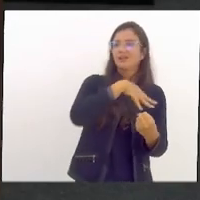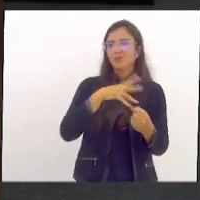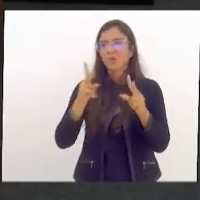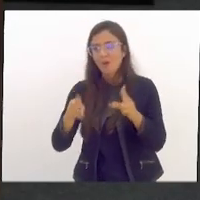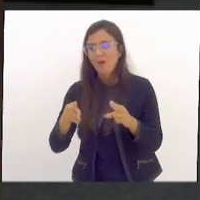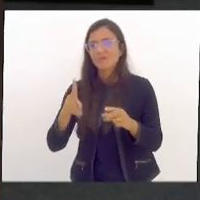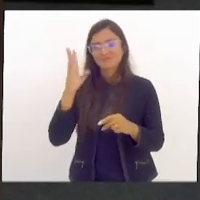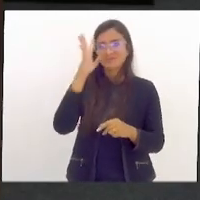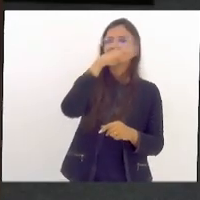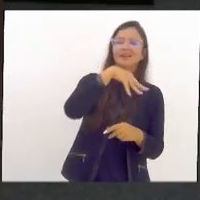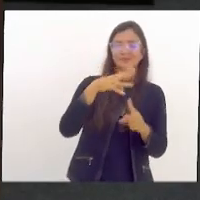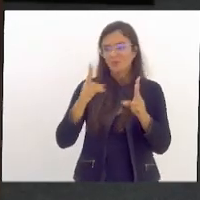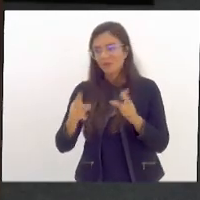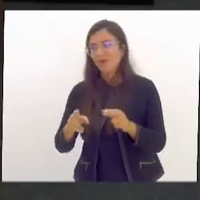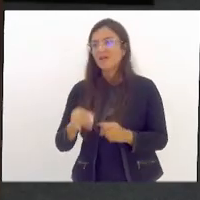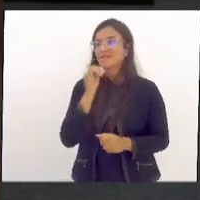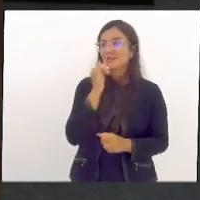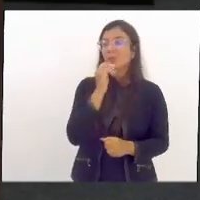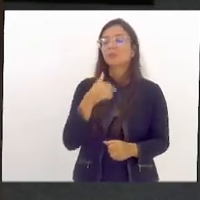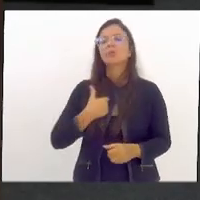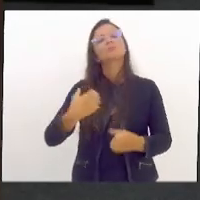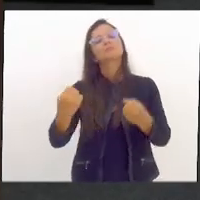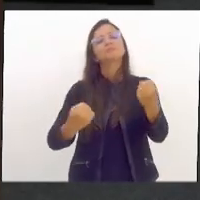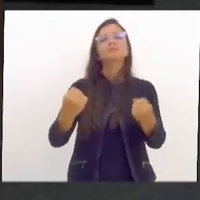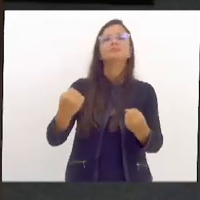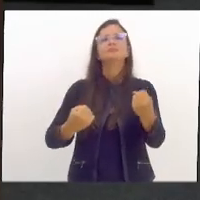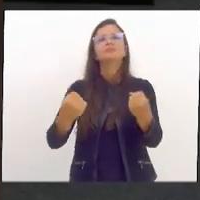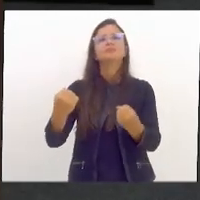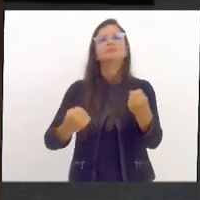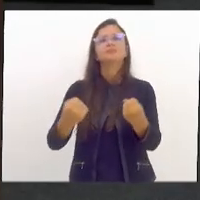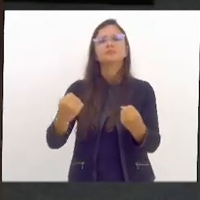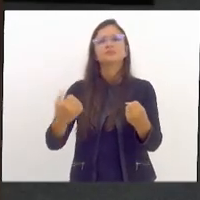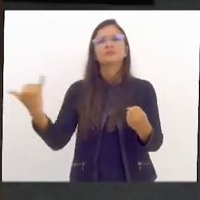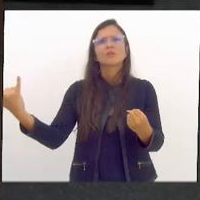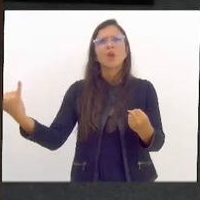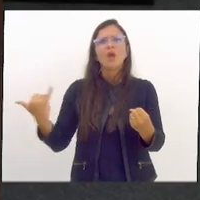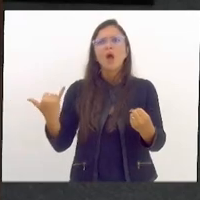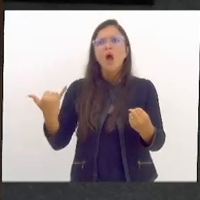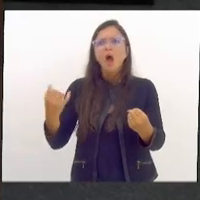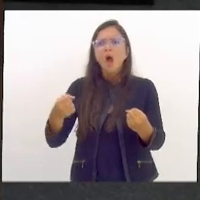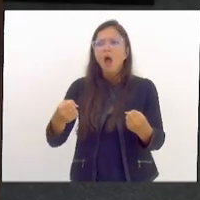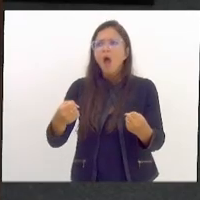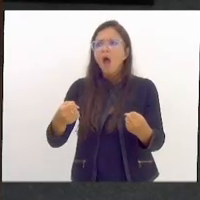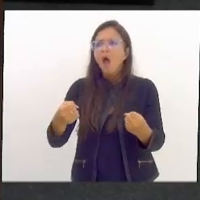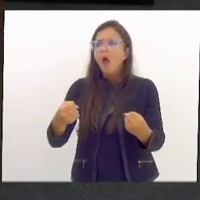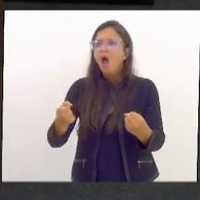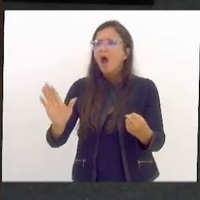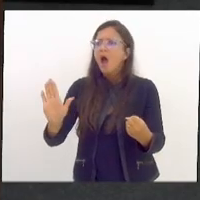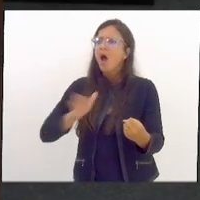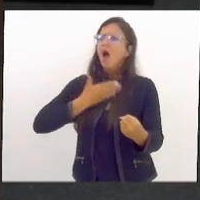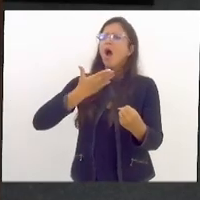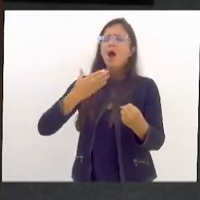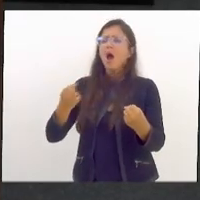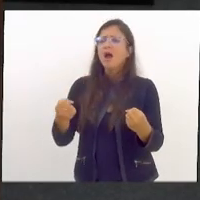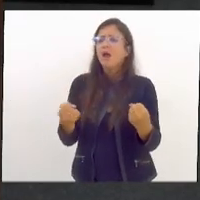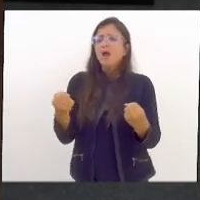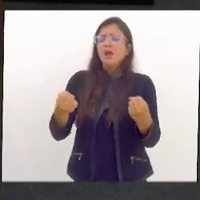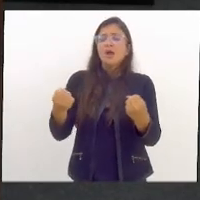forma. Você está no volante, recebe uma notícia trágica por telefone, você pode ter